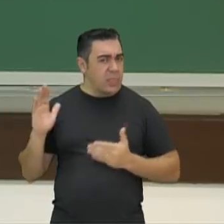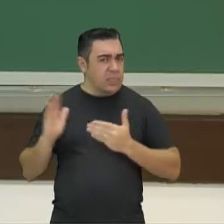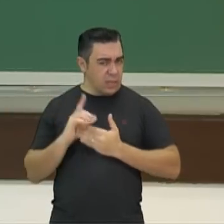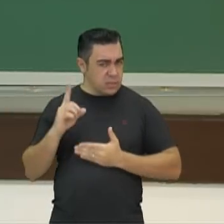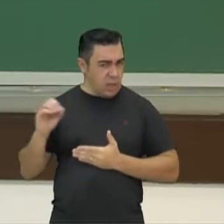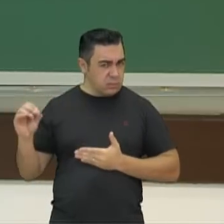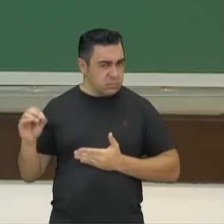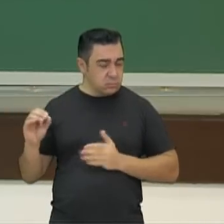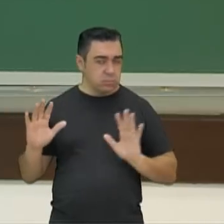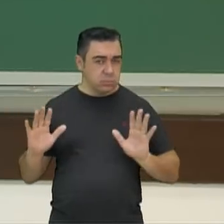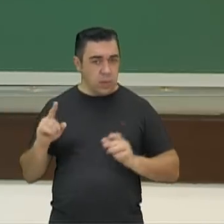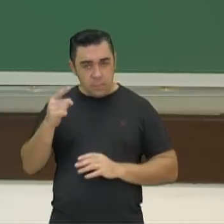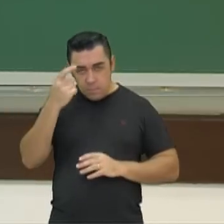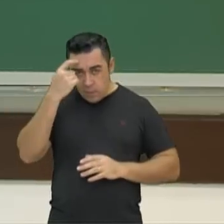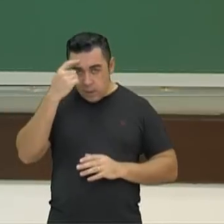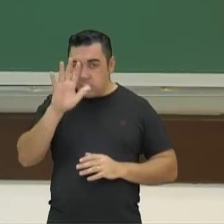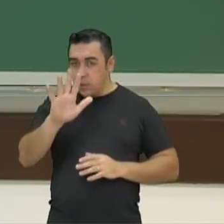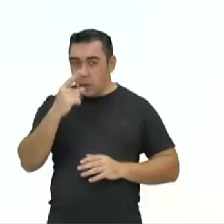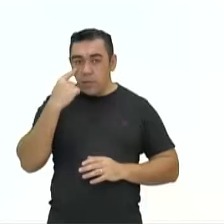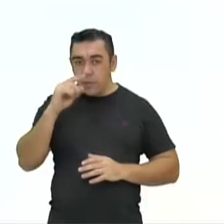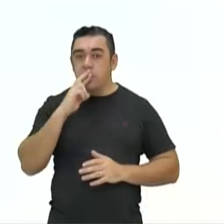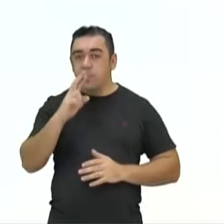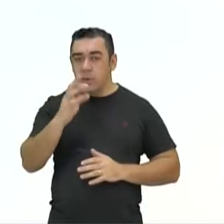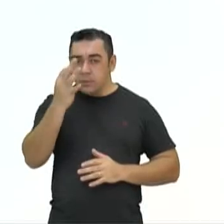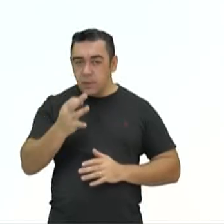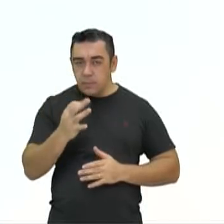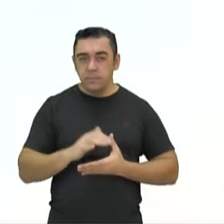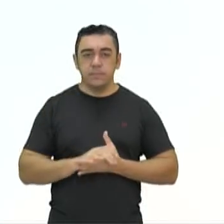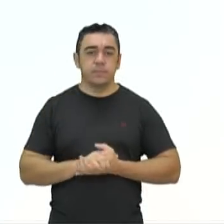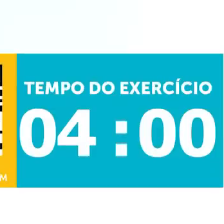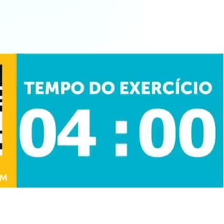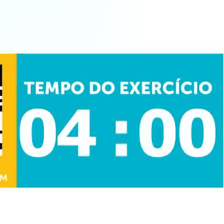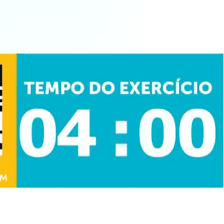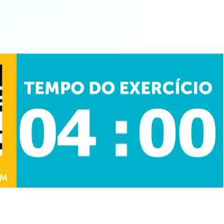peças? Pensa e já volto com a resposta para vocês.